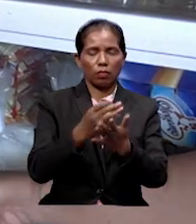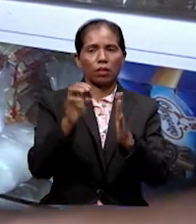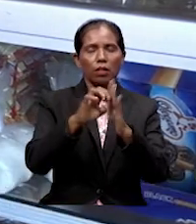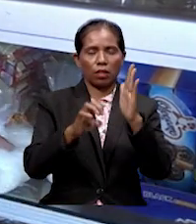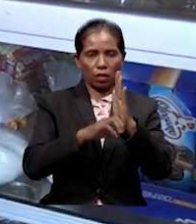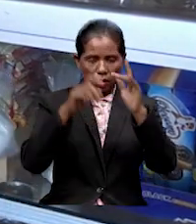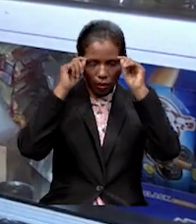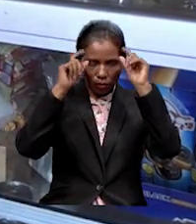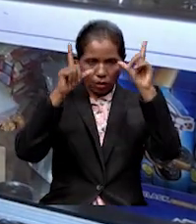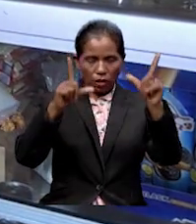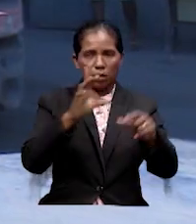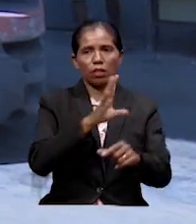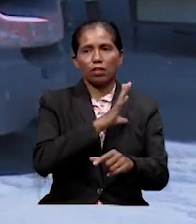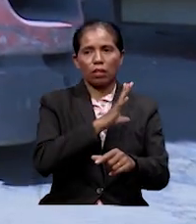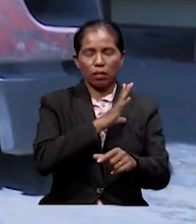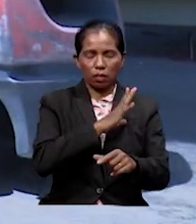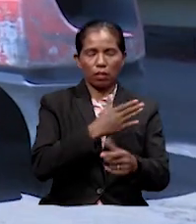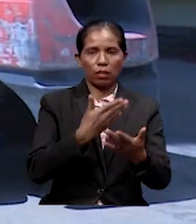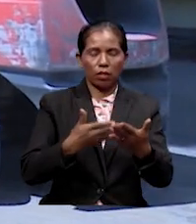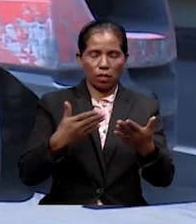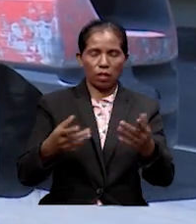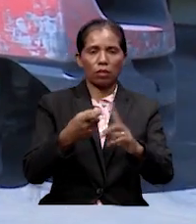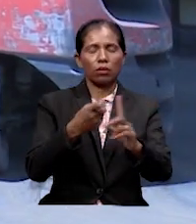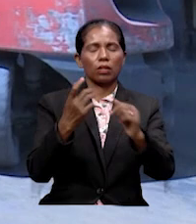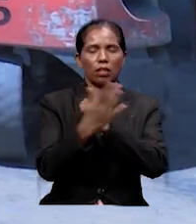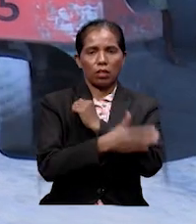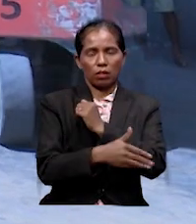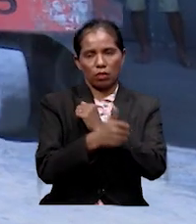Timor Leste se dependência ba produto importação.